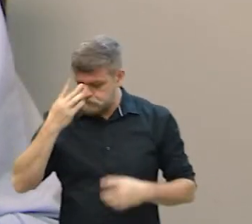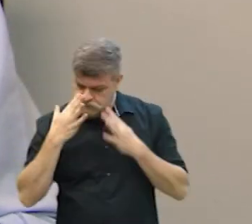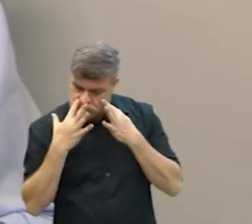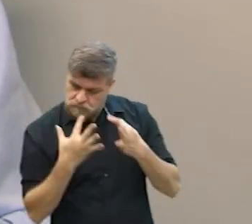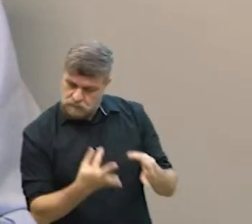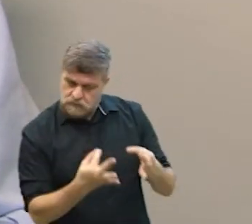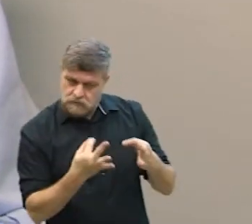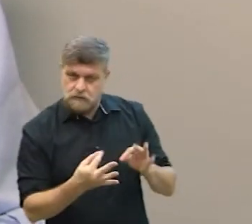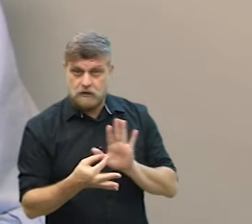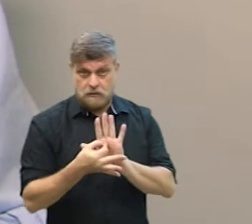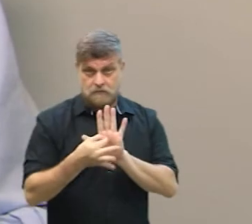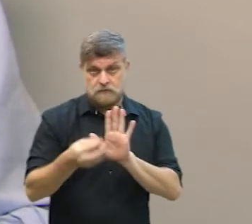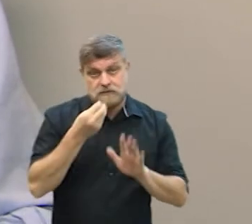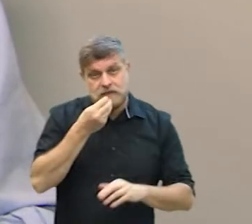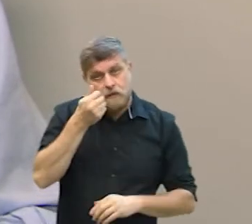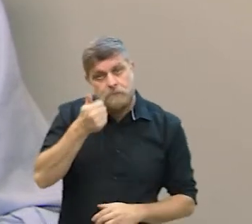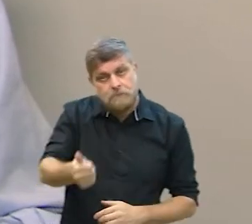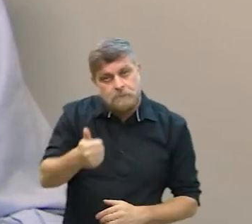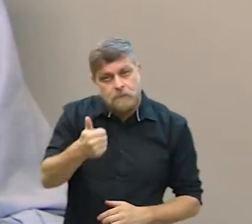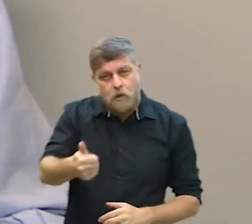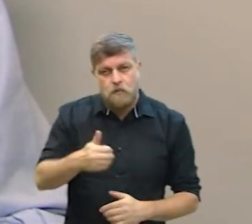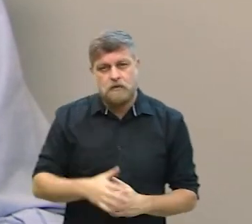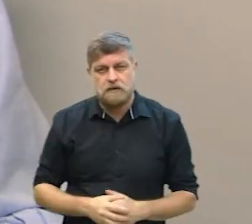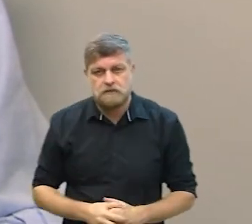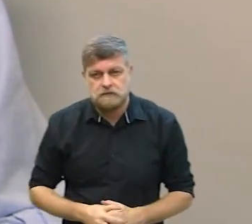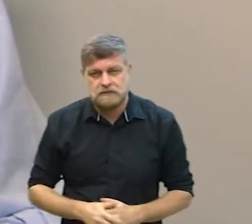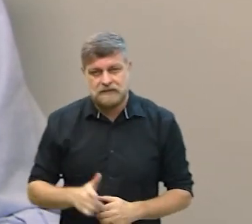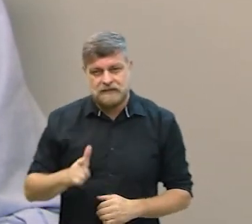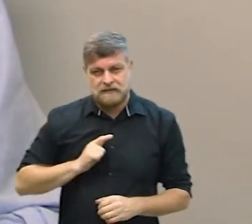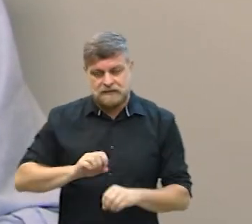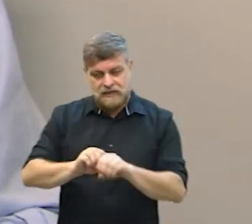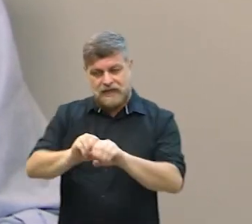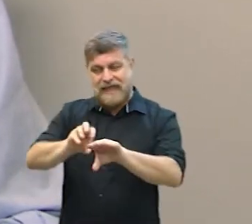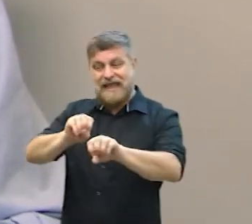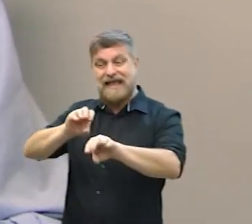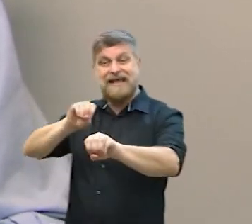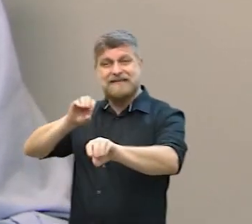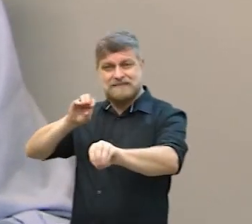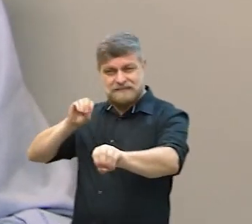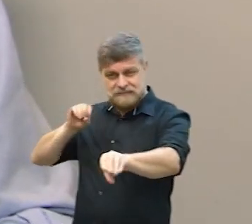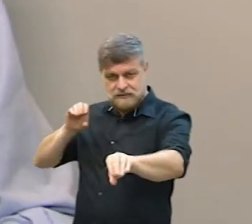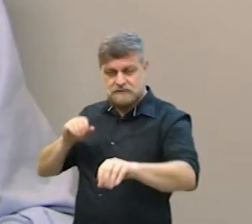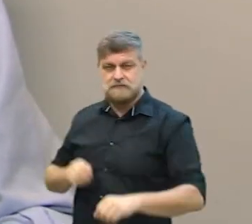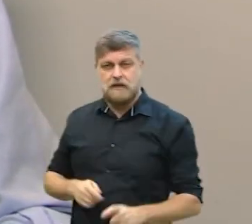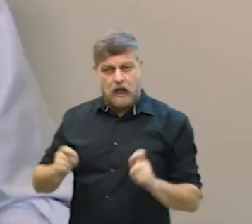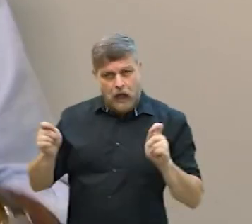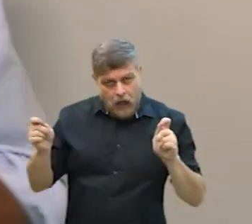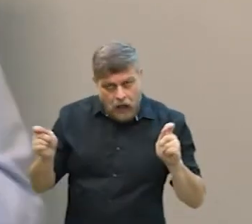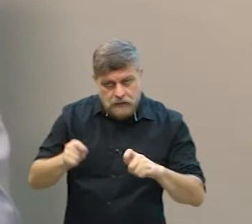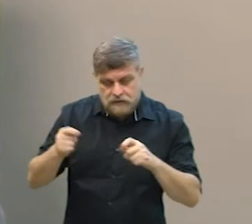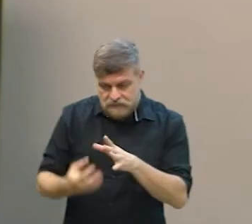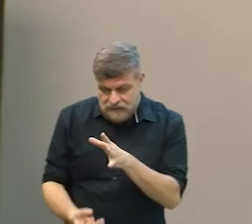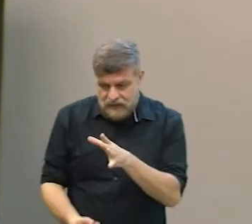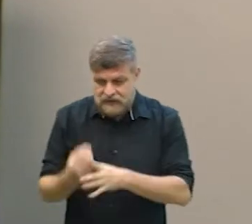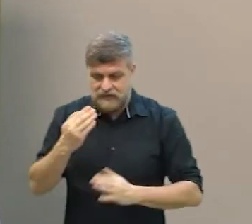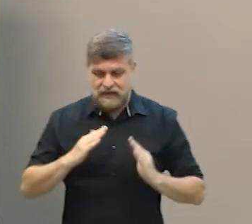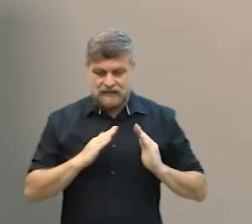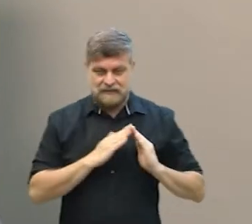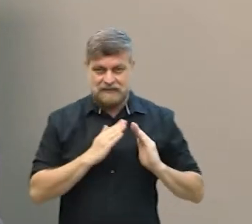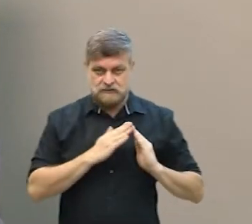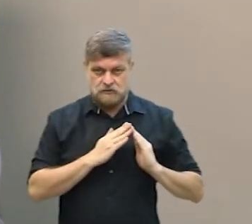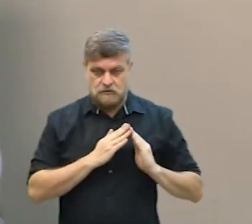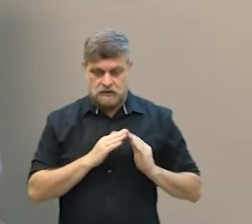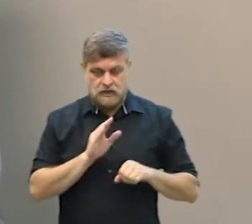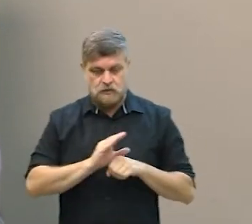revista e é uma boa sugestão. O ensino à distância poderia estar sendo